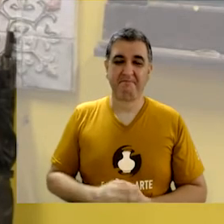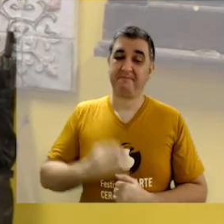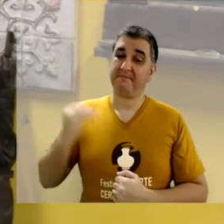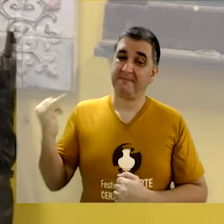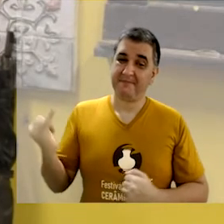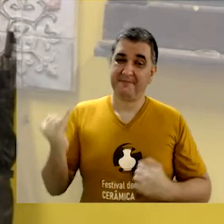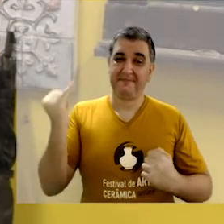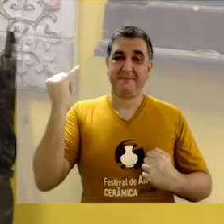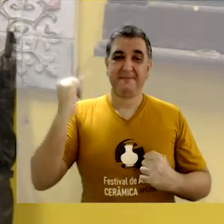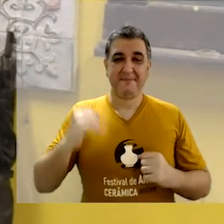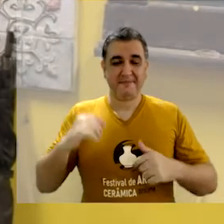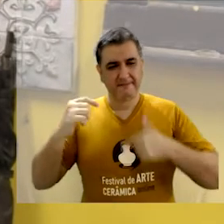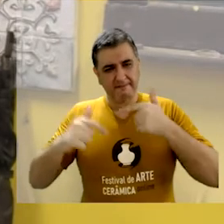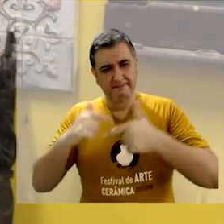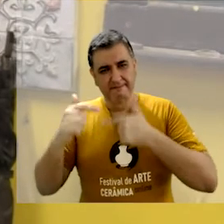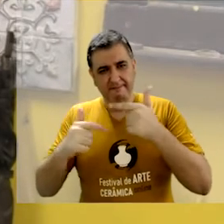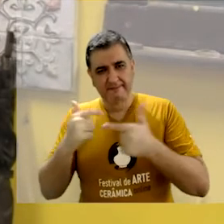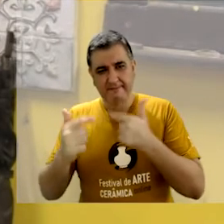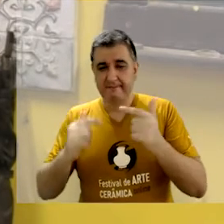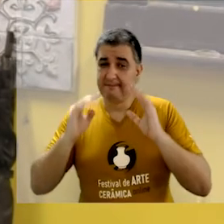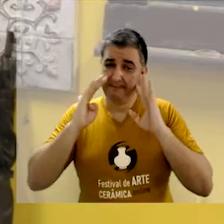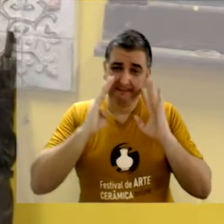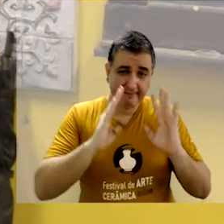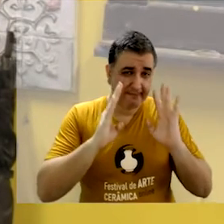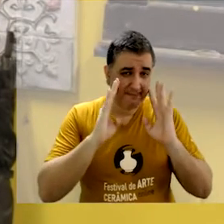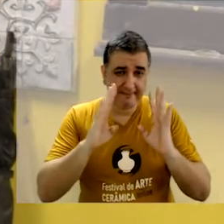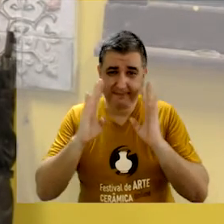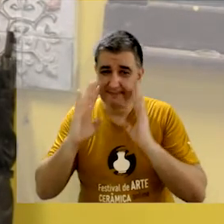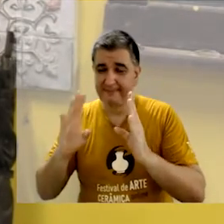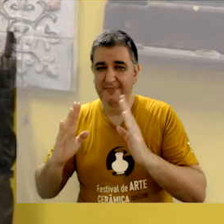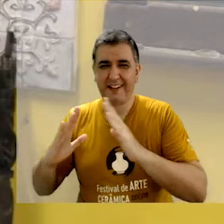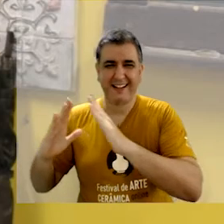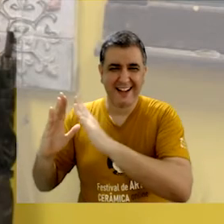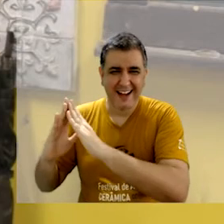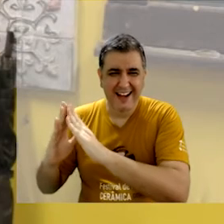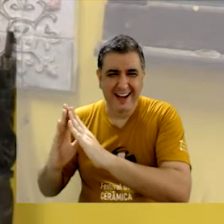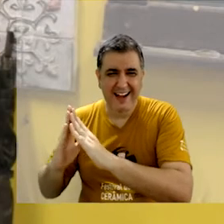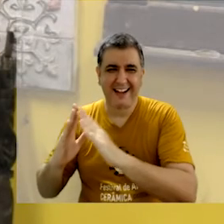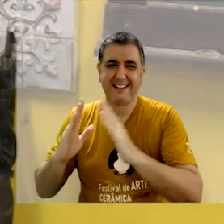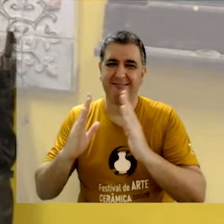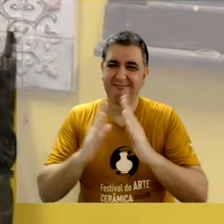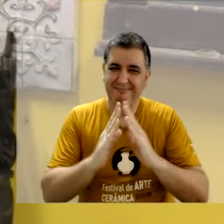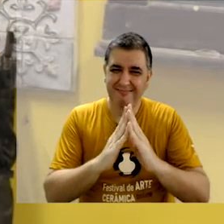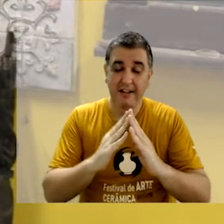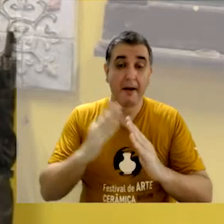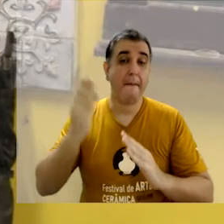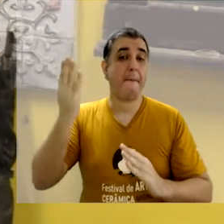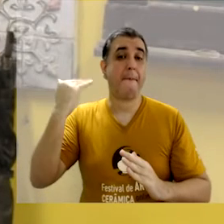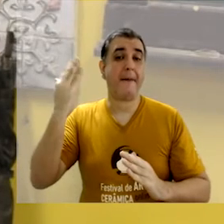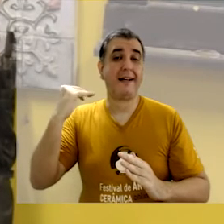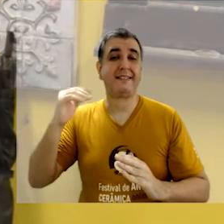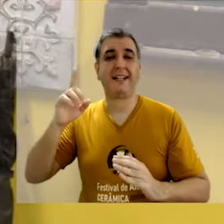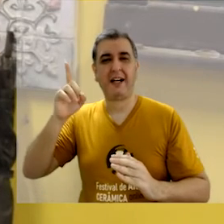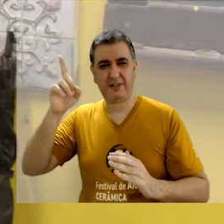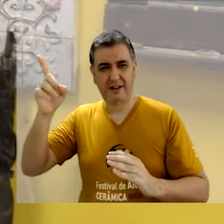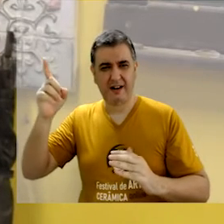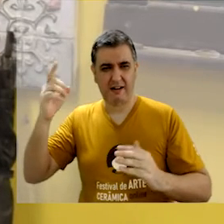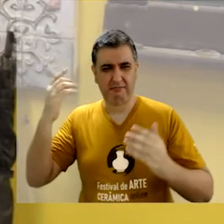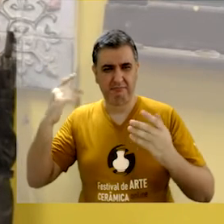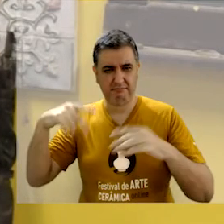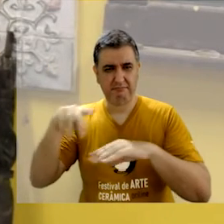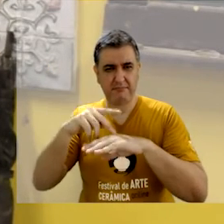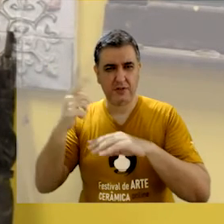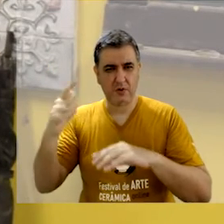um material mais intimista, colocando na fachada. Até apelidaram em povos de Varzim de casas